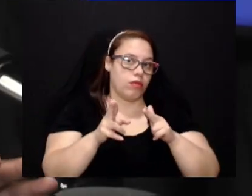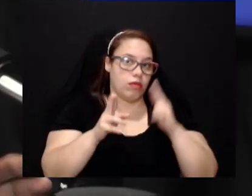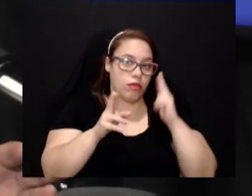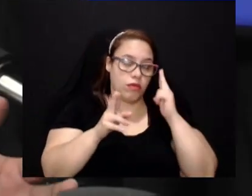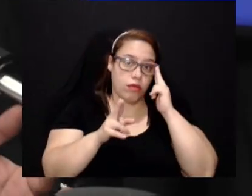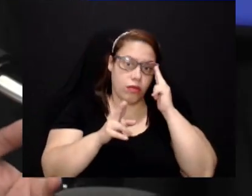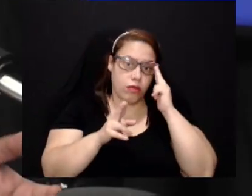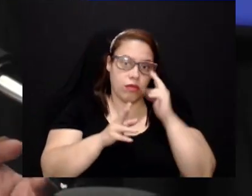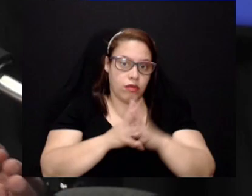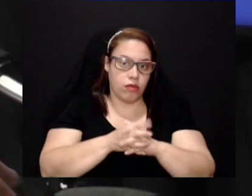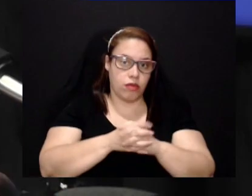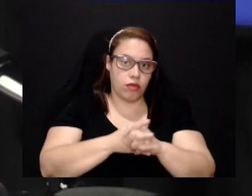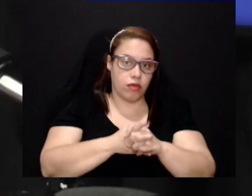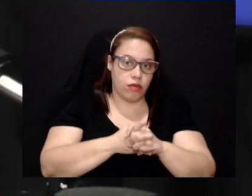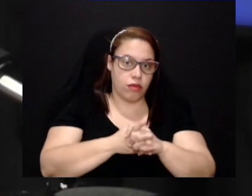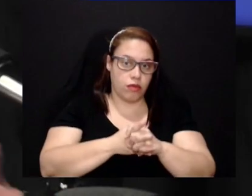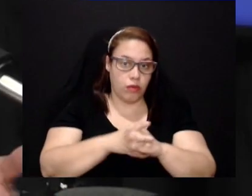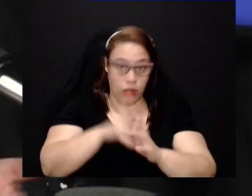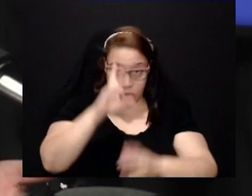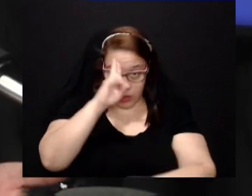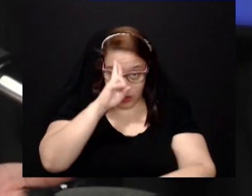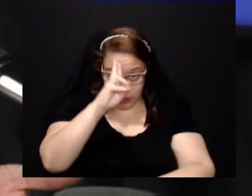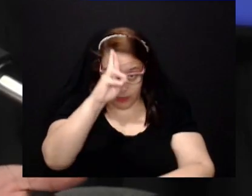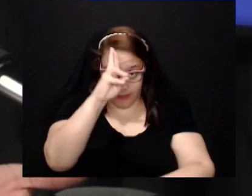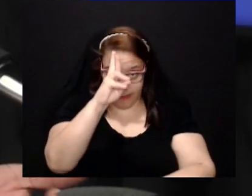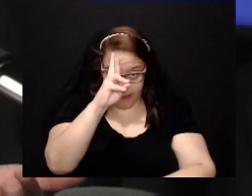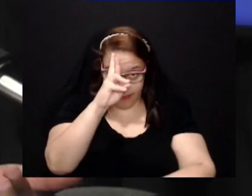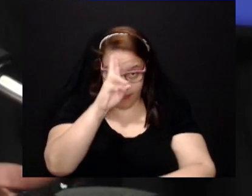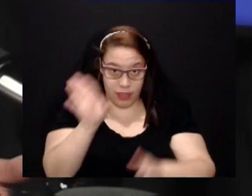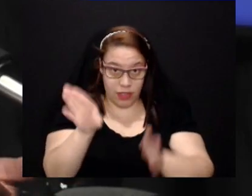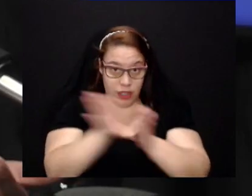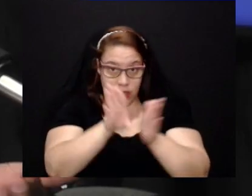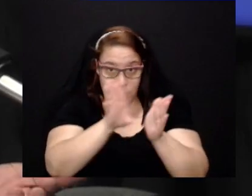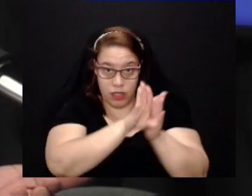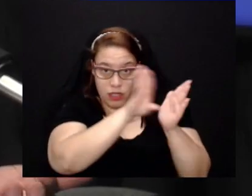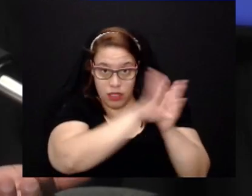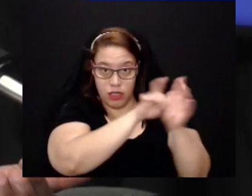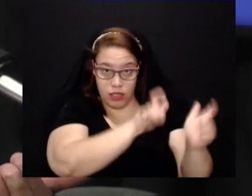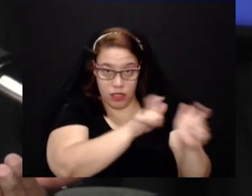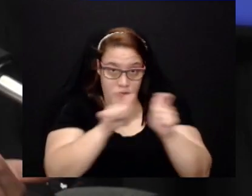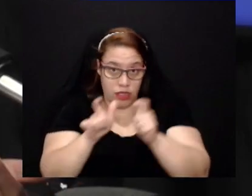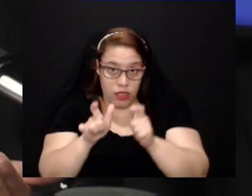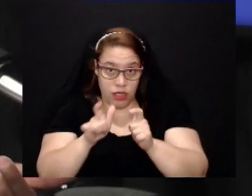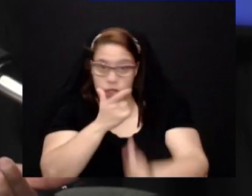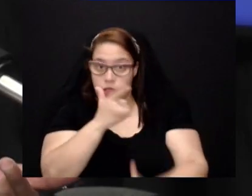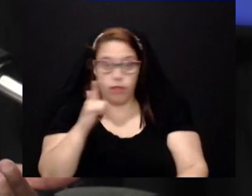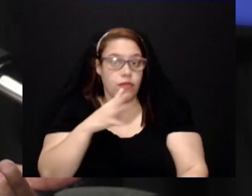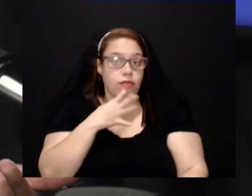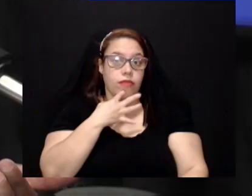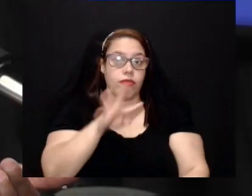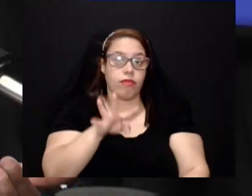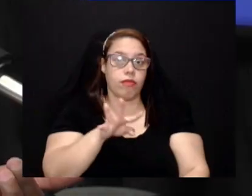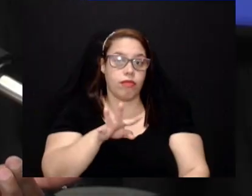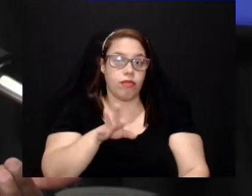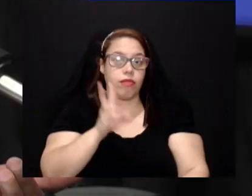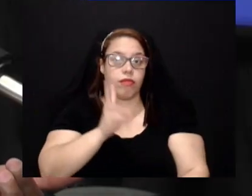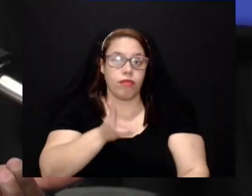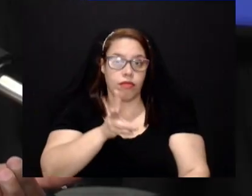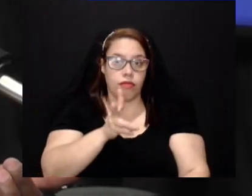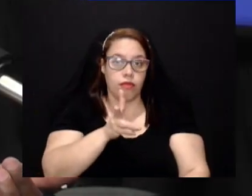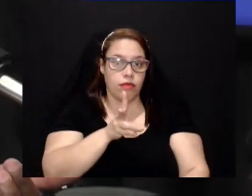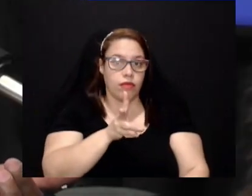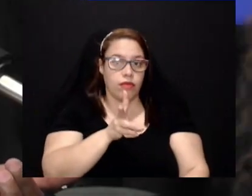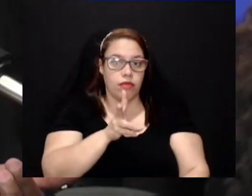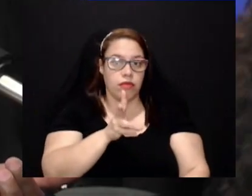como sendo chefia, ao adentrar nos lugares em que ela não era conhecida, ela era sempre vista como